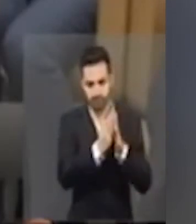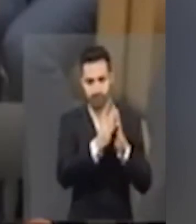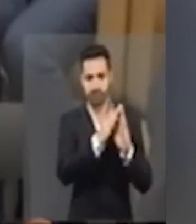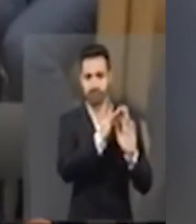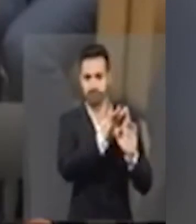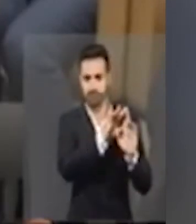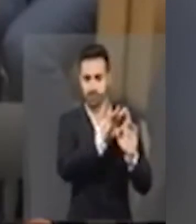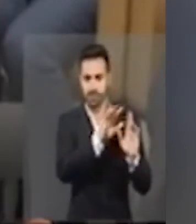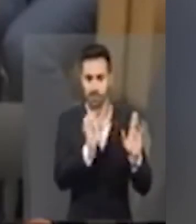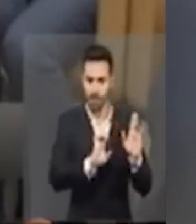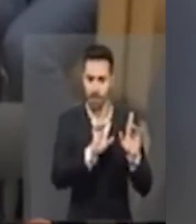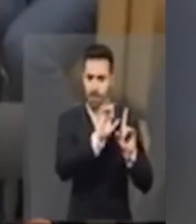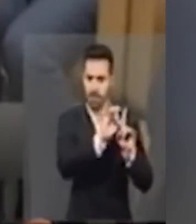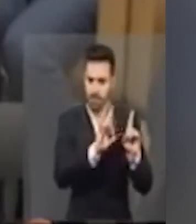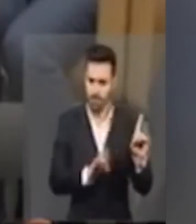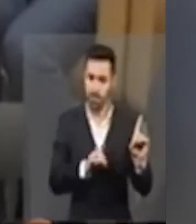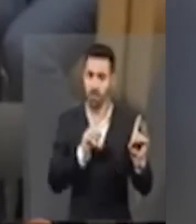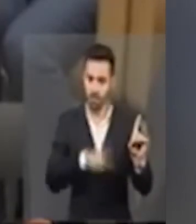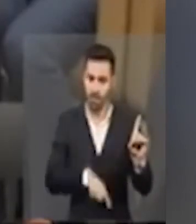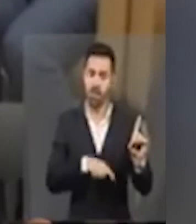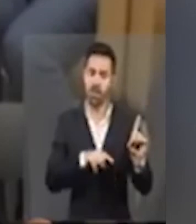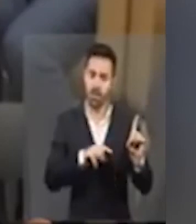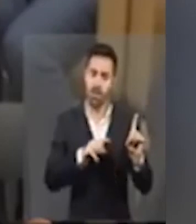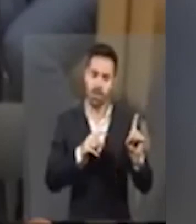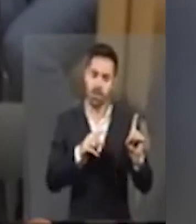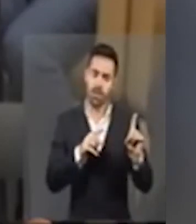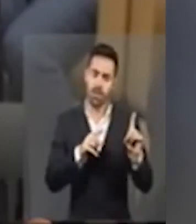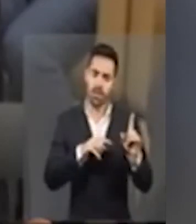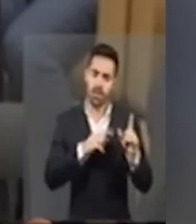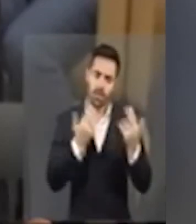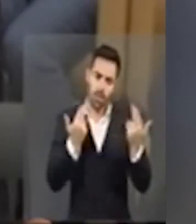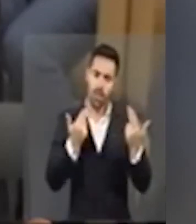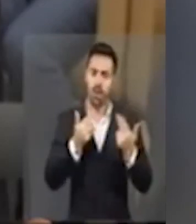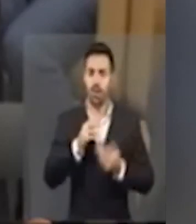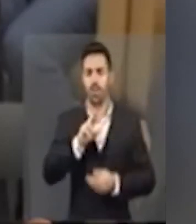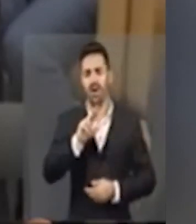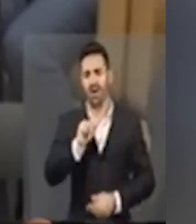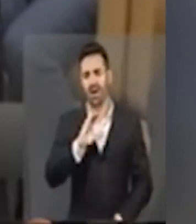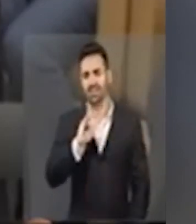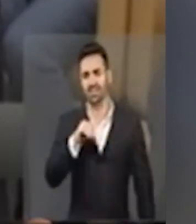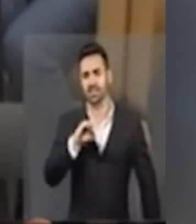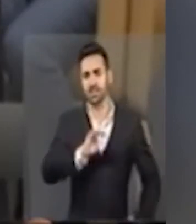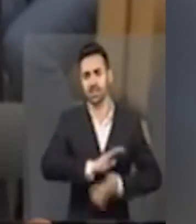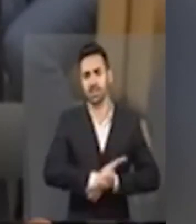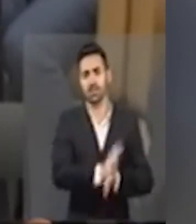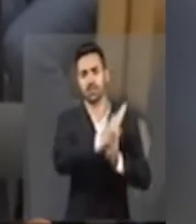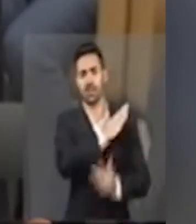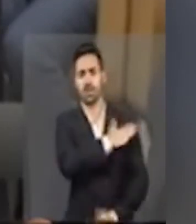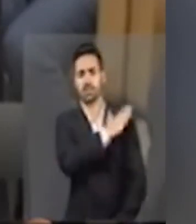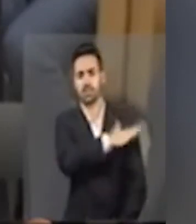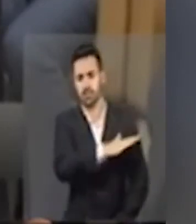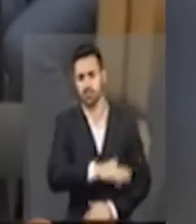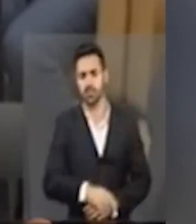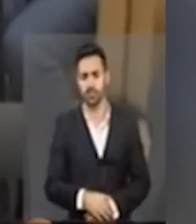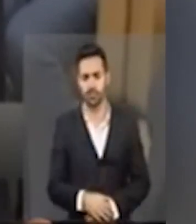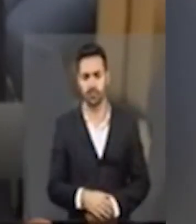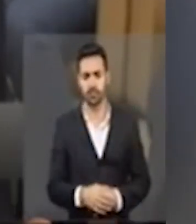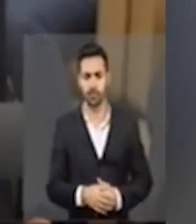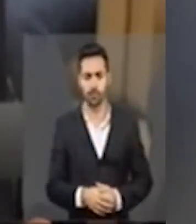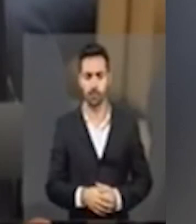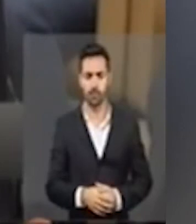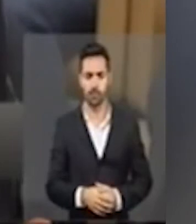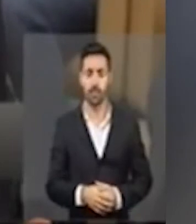como uma das formas de racismo a combater a impunidade diminuir os altos índices